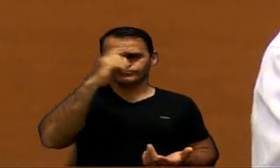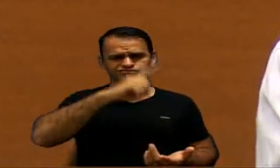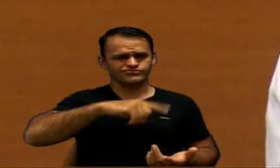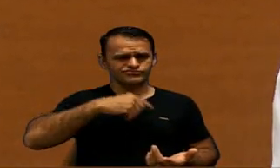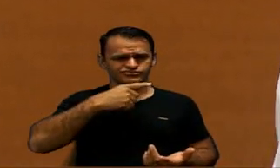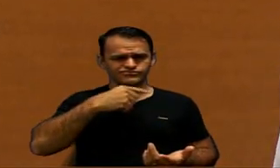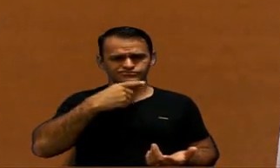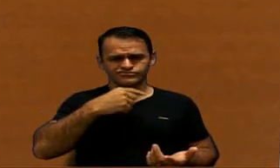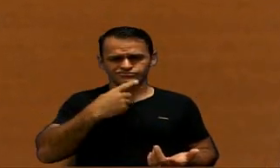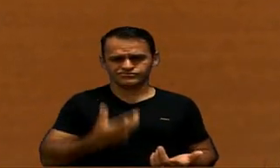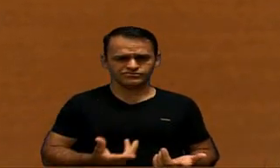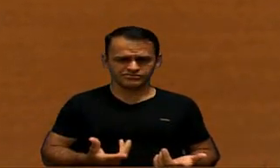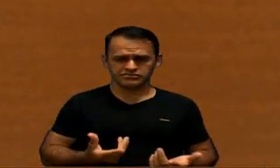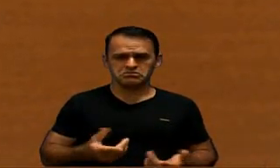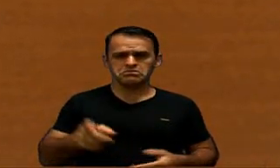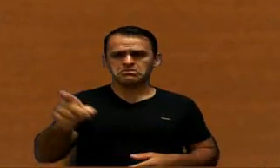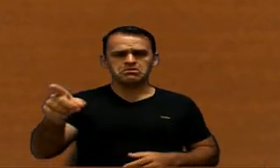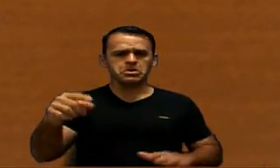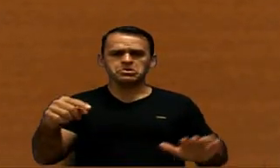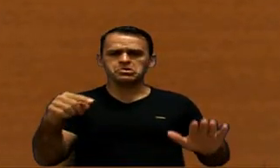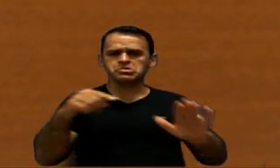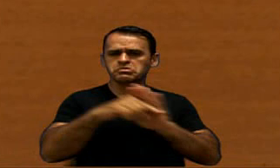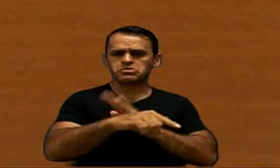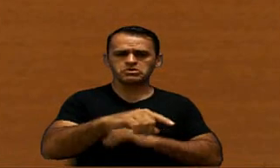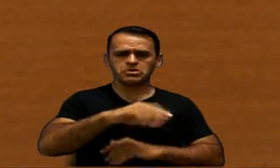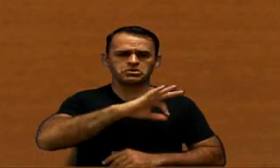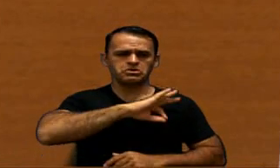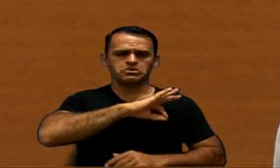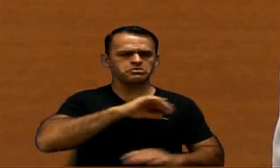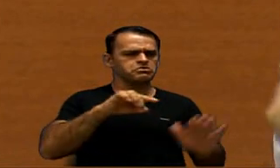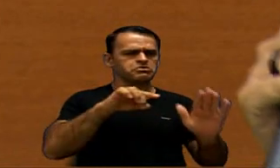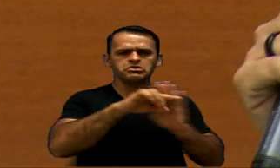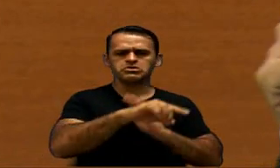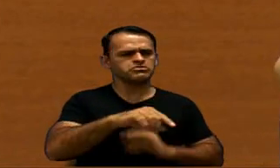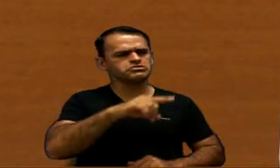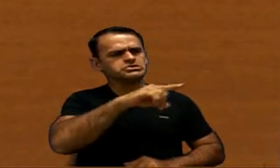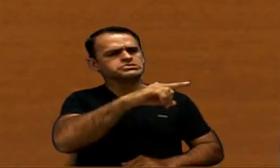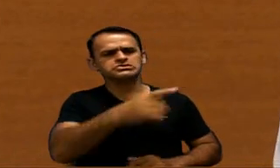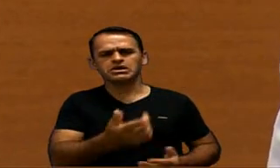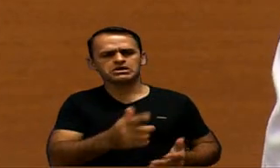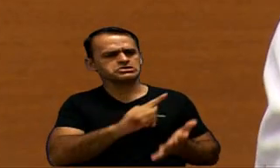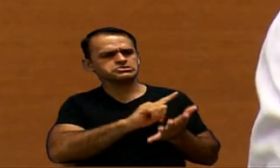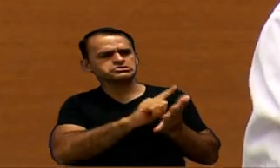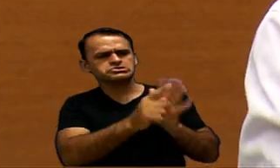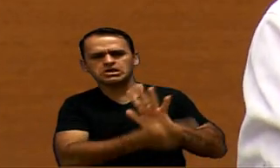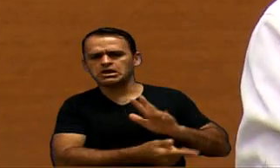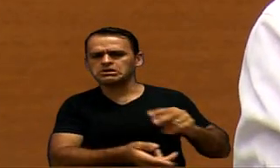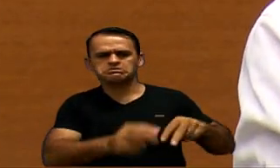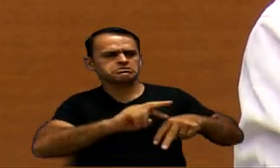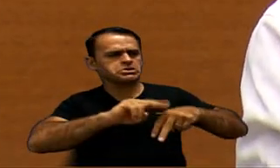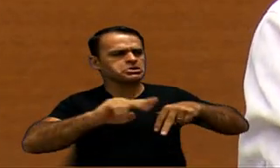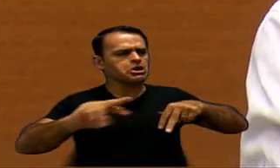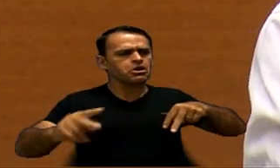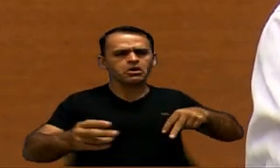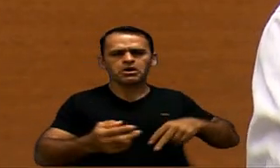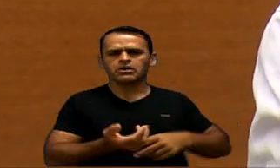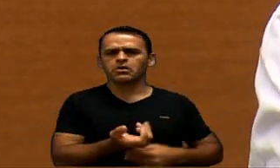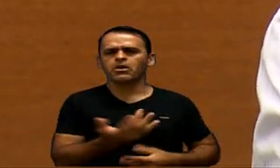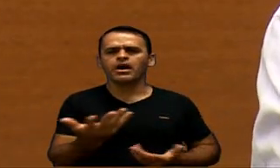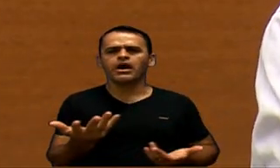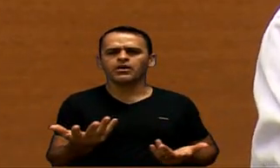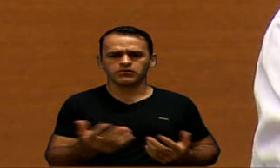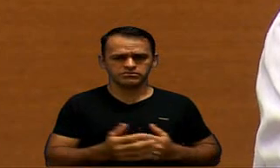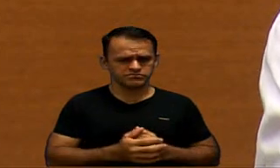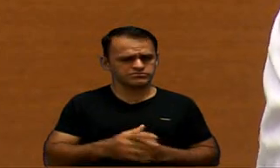se pergunta a orientação sexual e tampouco a identidade de gênero dentro desse espaço. Se existe